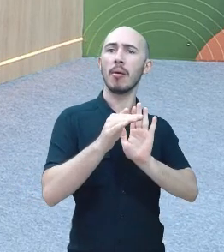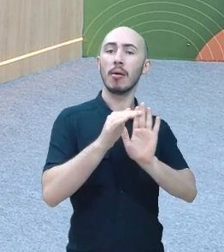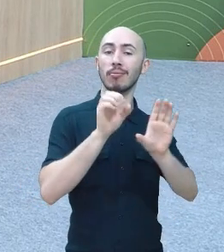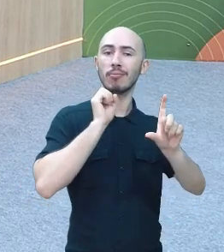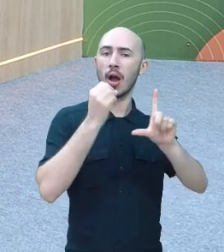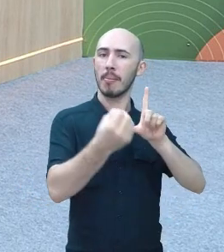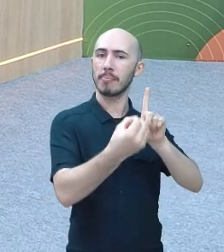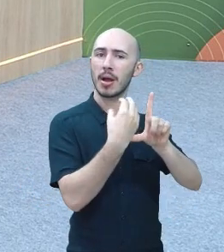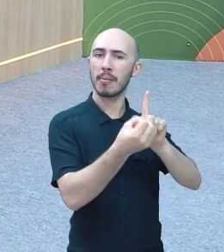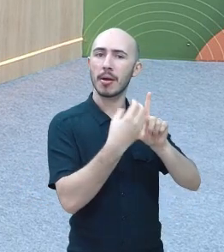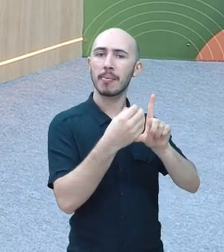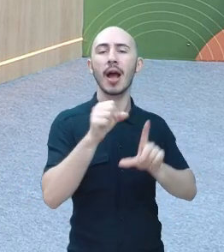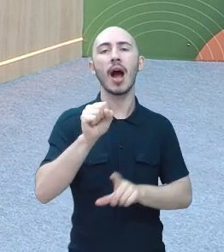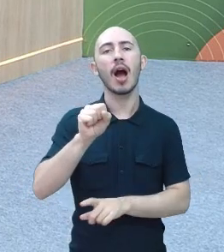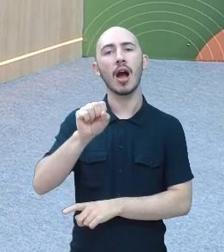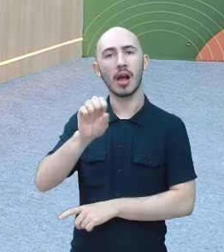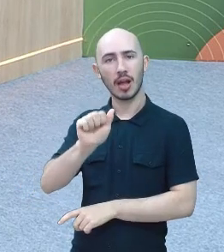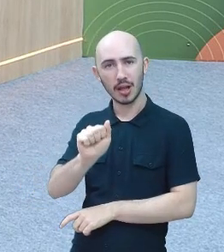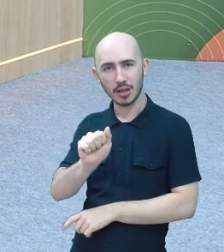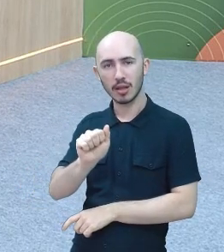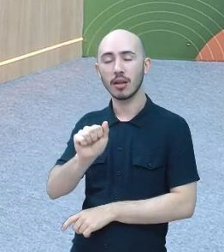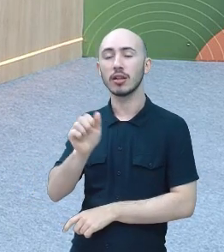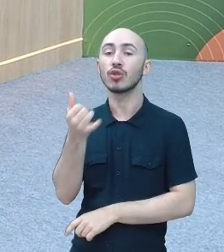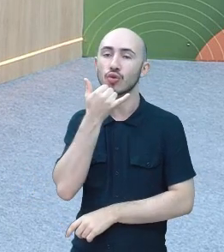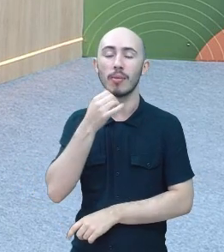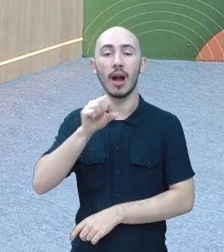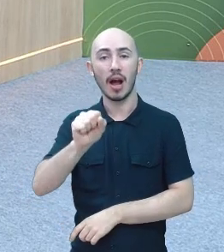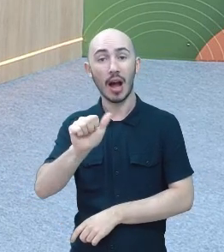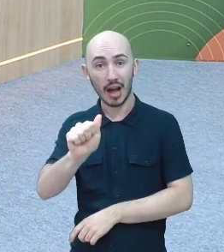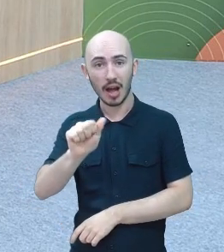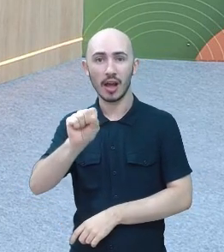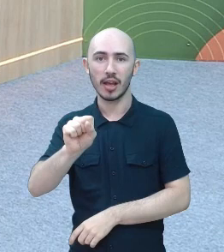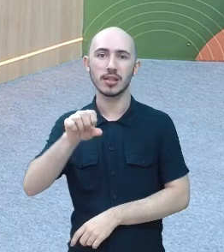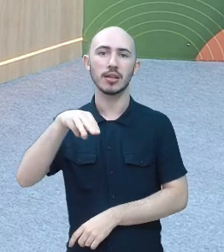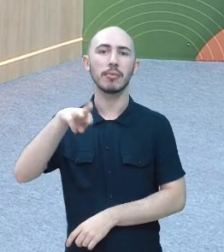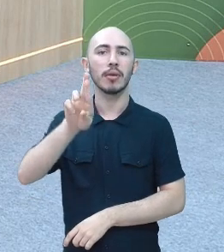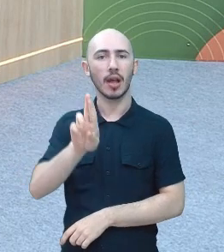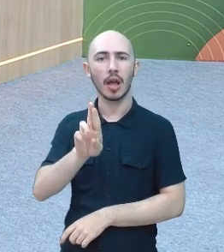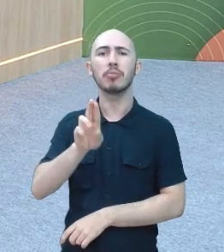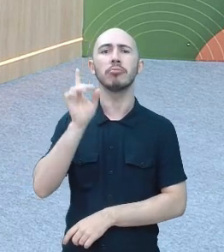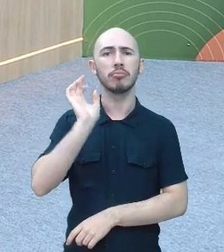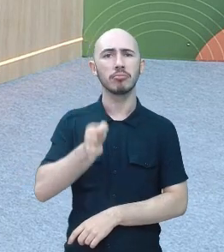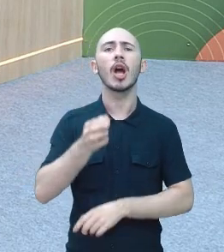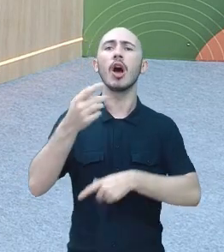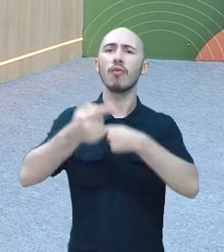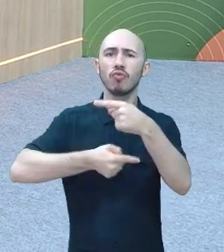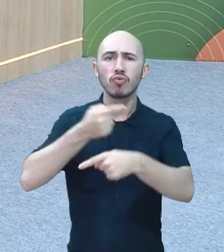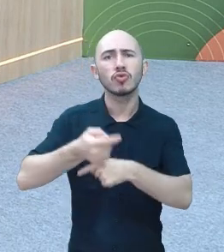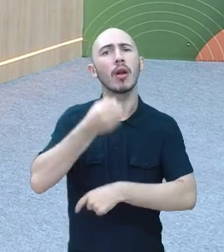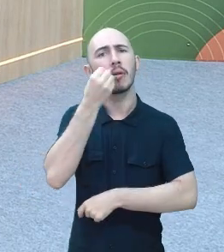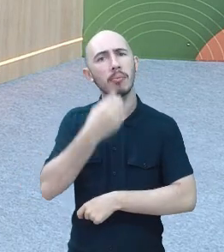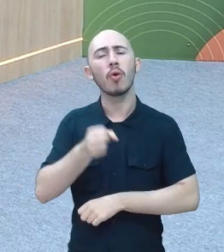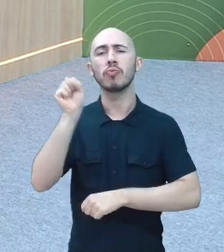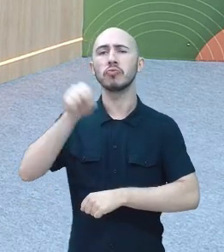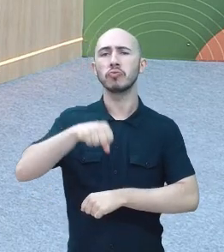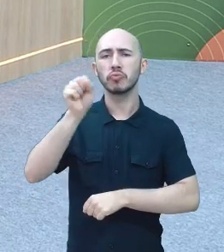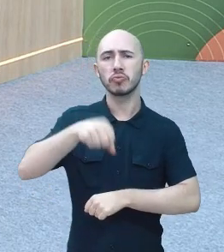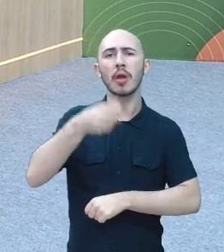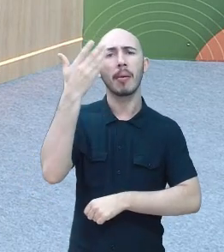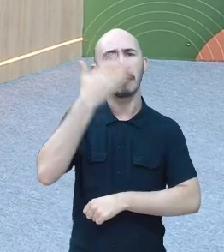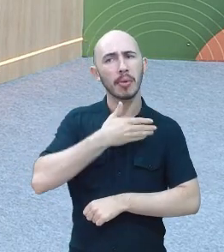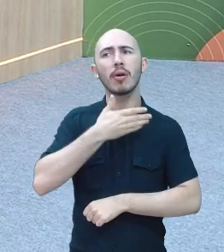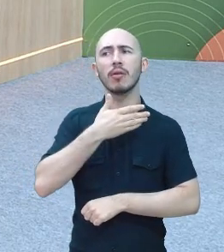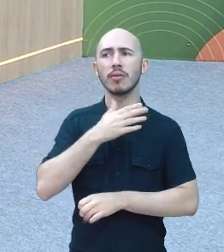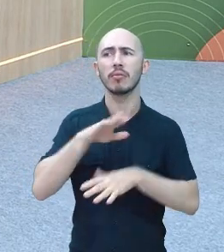eficazes, sim, na diminuição de estresse. Então, eles têm inúmeros formatos, às vezes é só